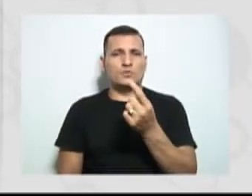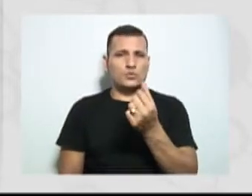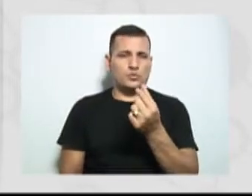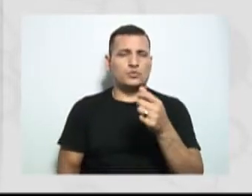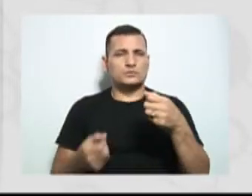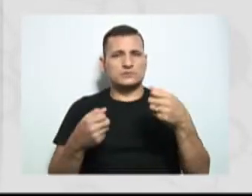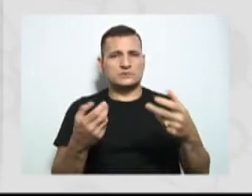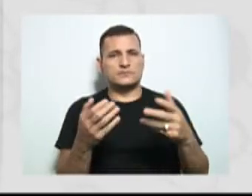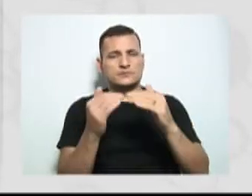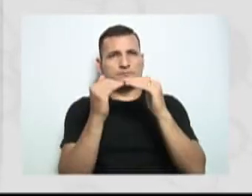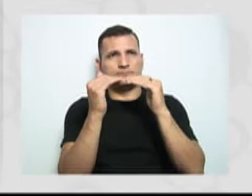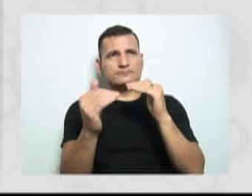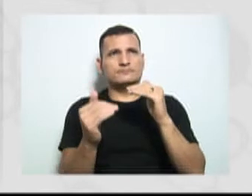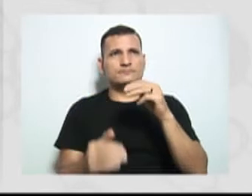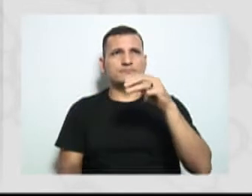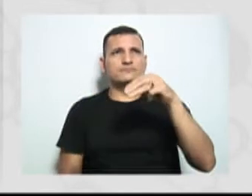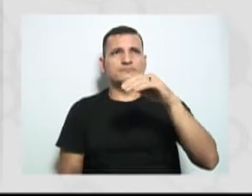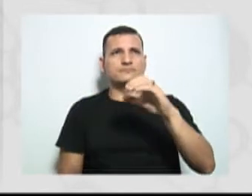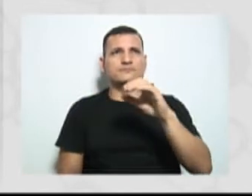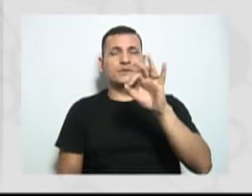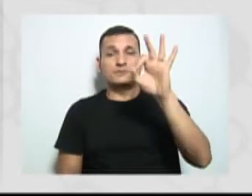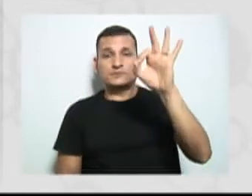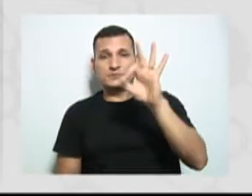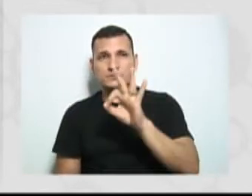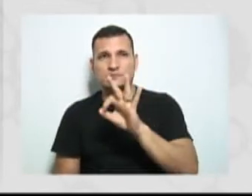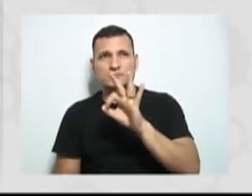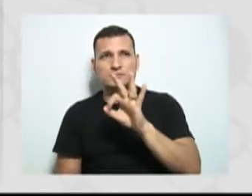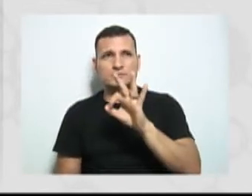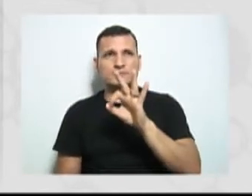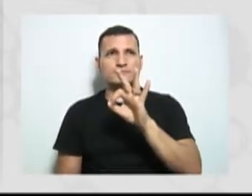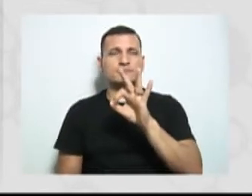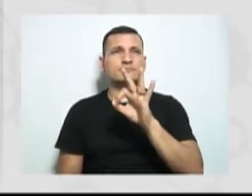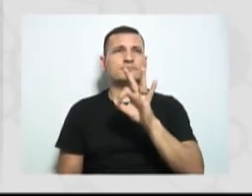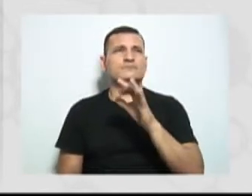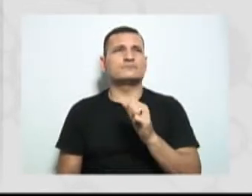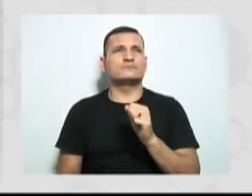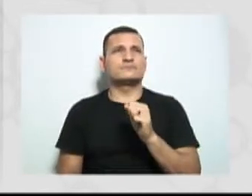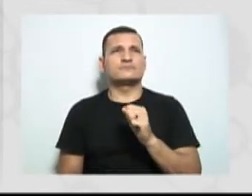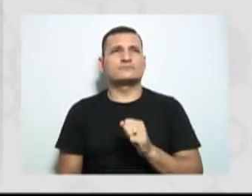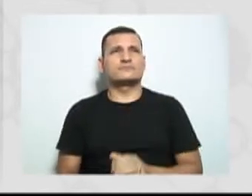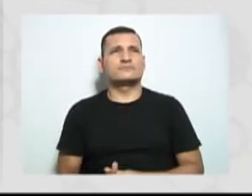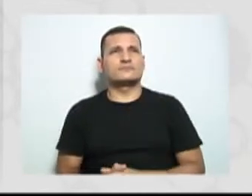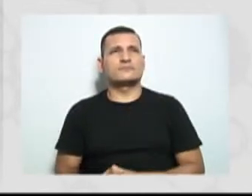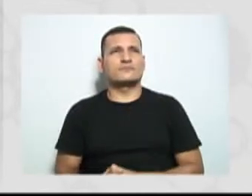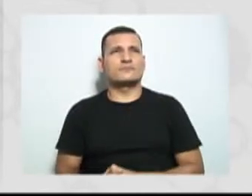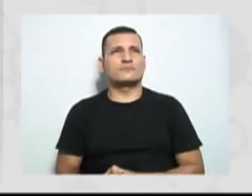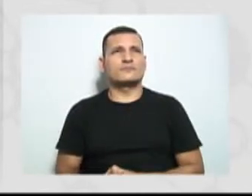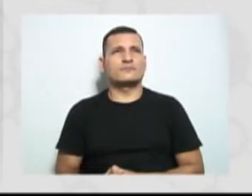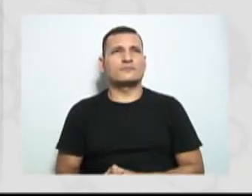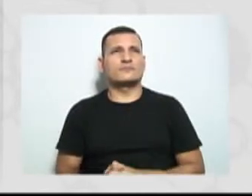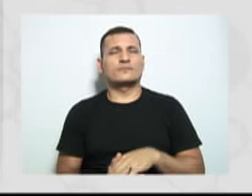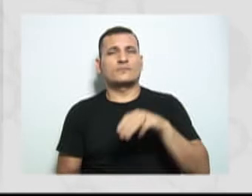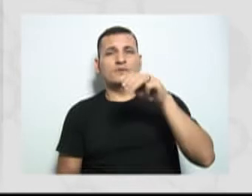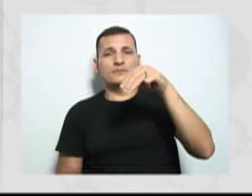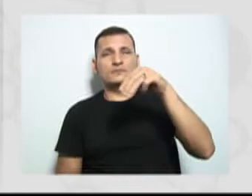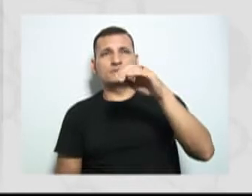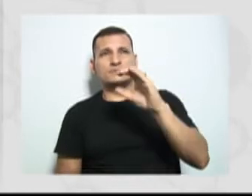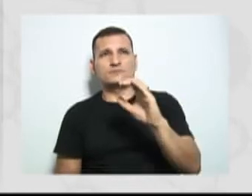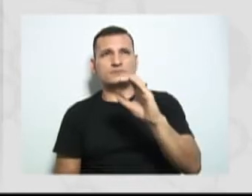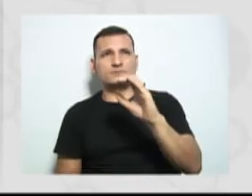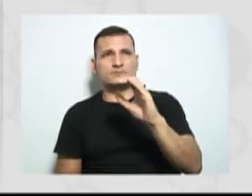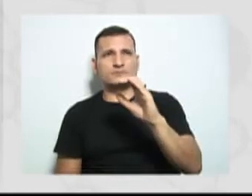despesas fixas, MC em porcentagem, que é a margem de contribuição em porcentagem, que você vai ter o quê? A margem